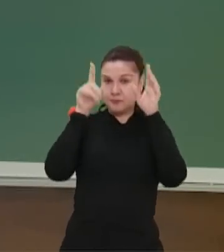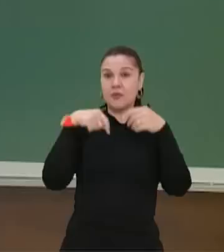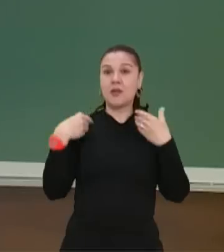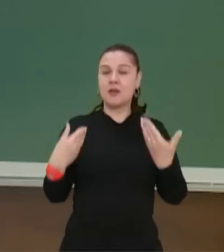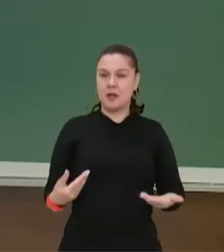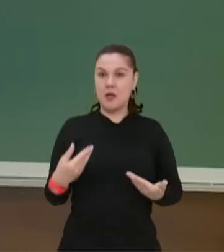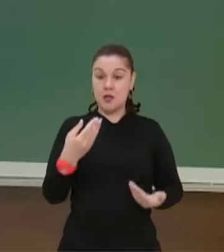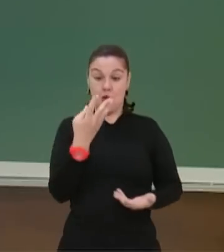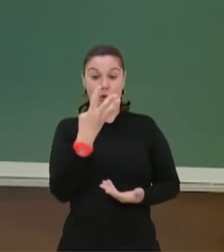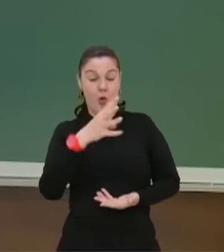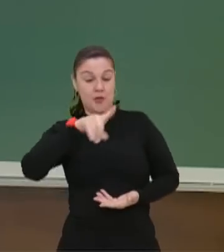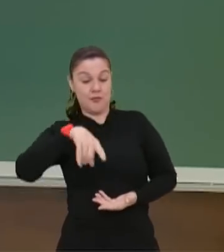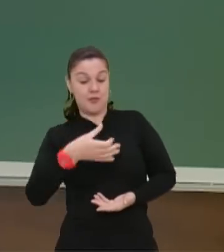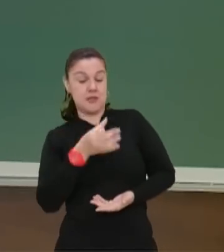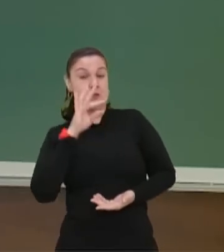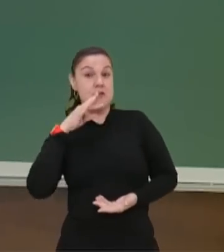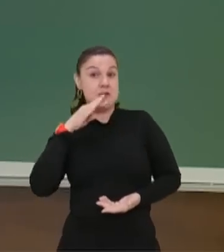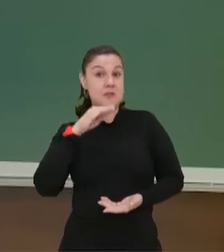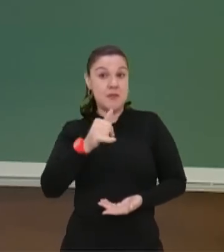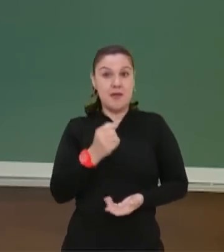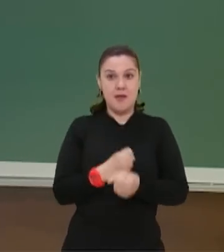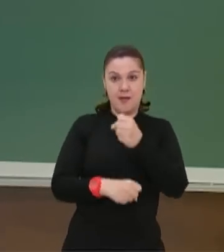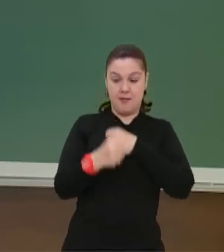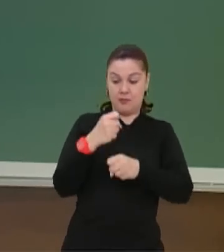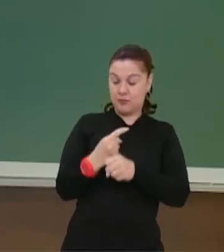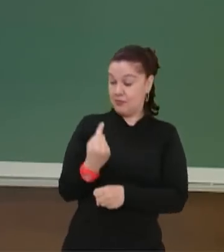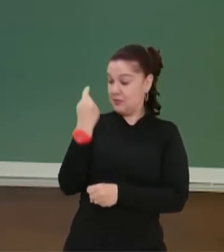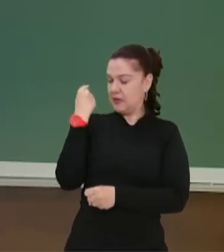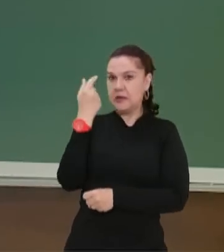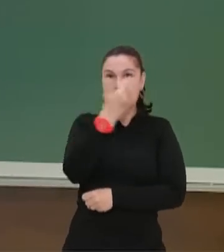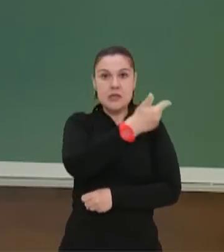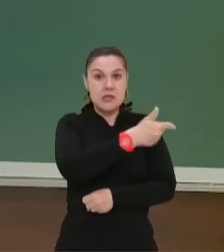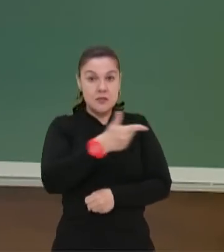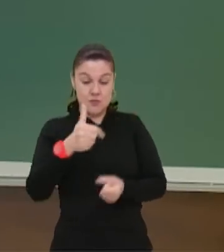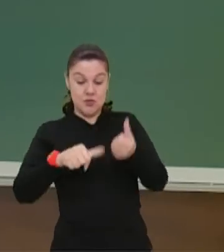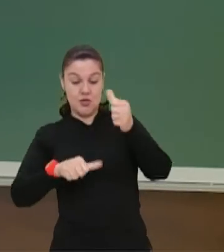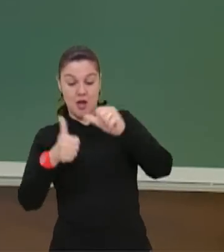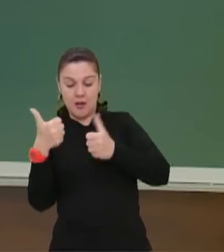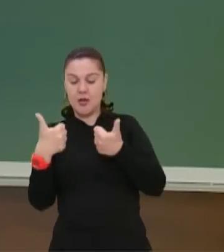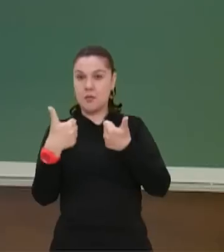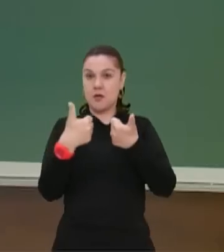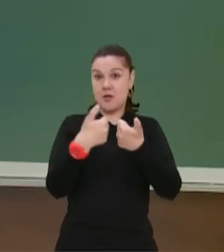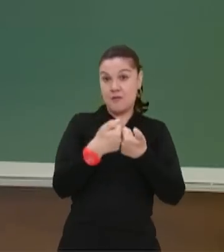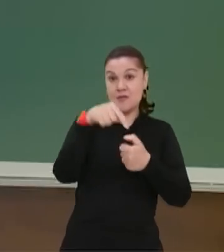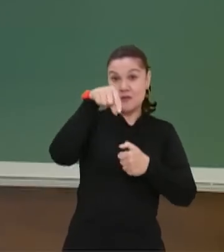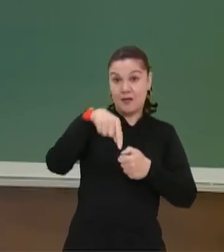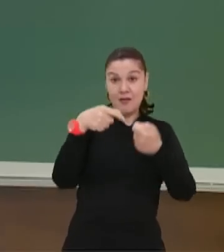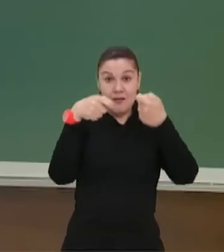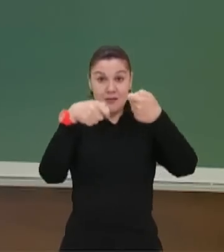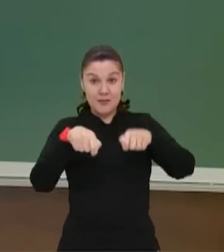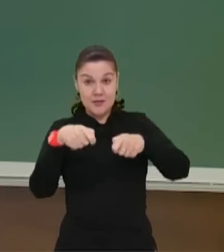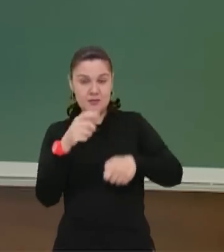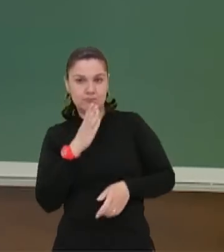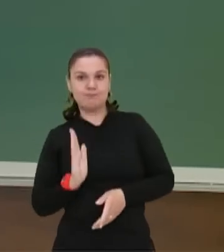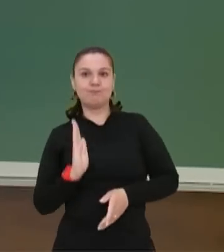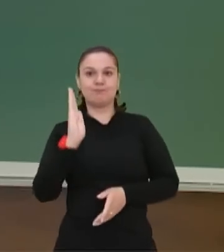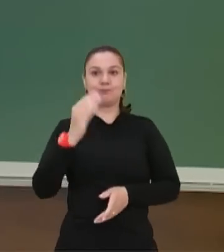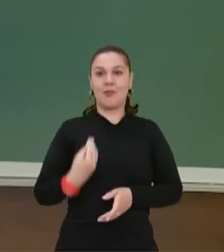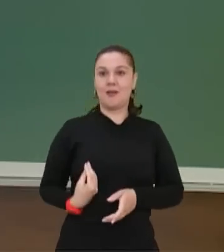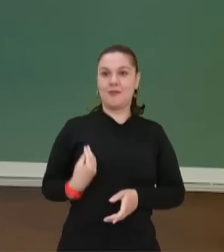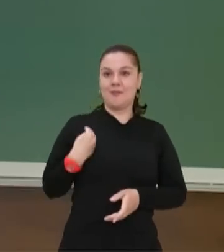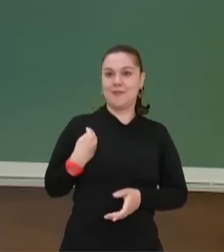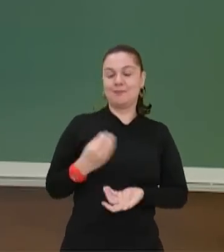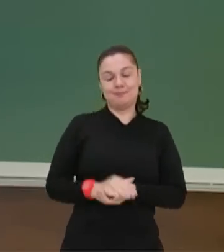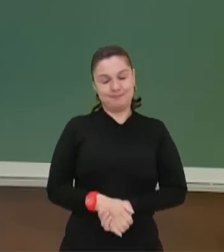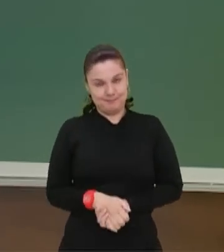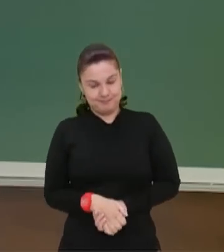há 4,6 milhões de anos, nós não tínhamos as condições químicas e físicas necessárias para